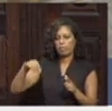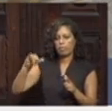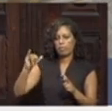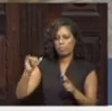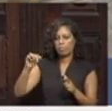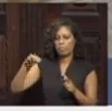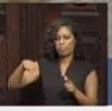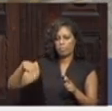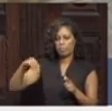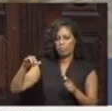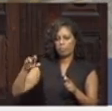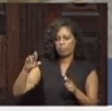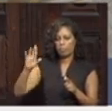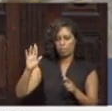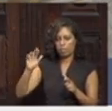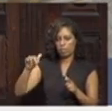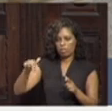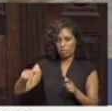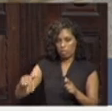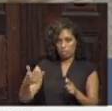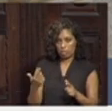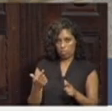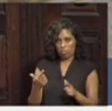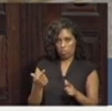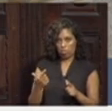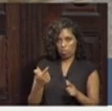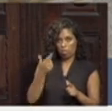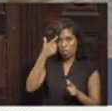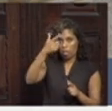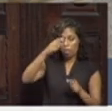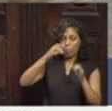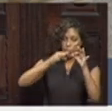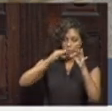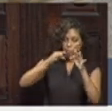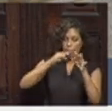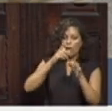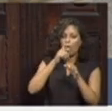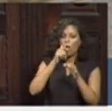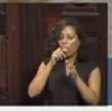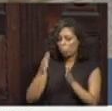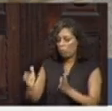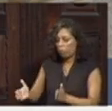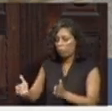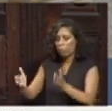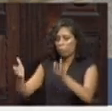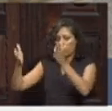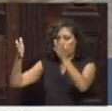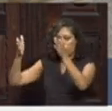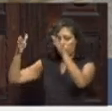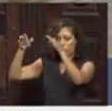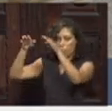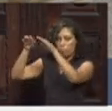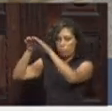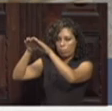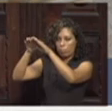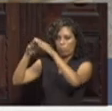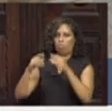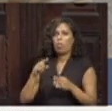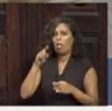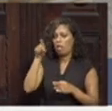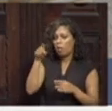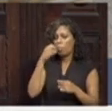gente fez o decreto, fez a primeira estrada de asfalto borracha, que é aquela que liga lá